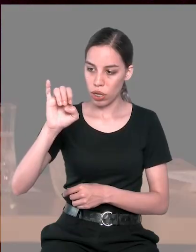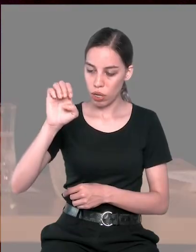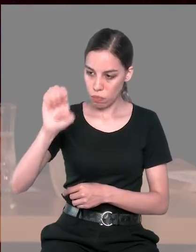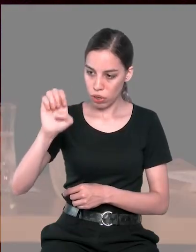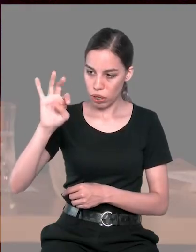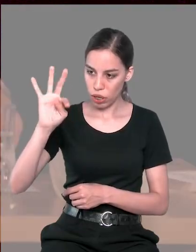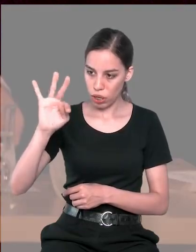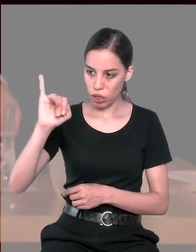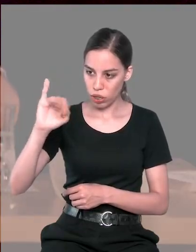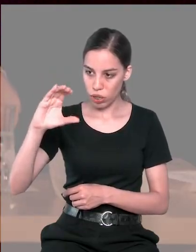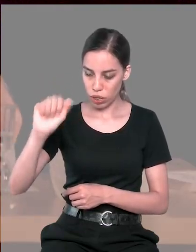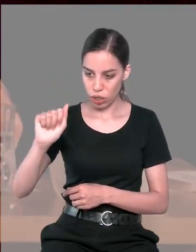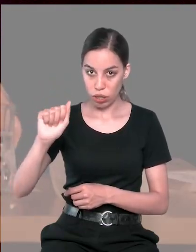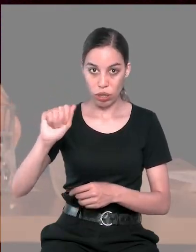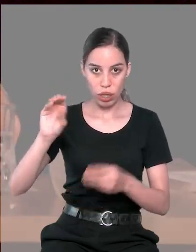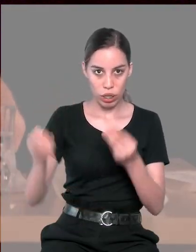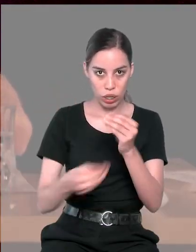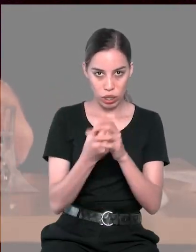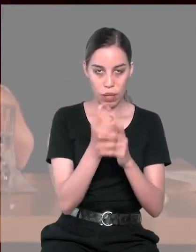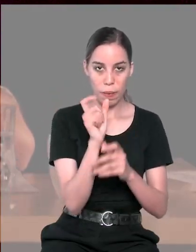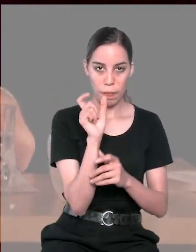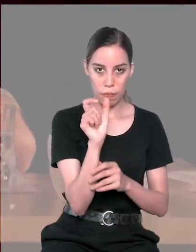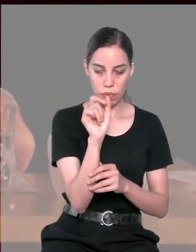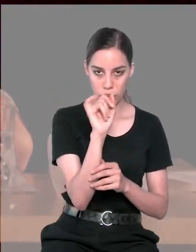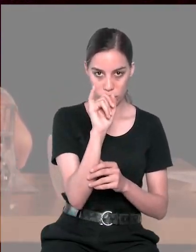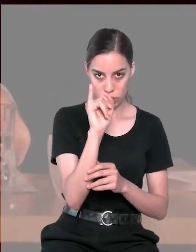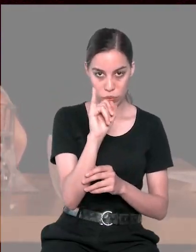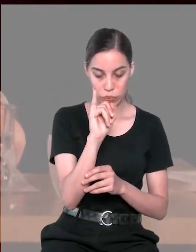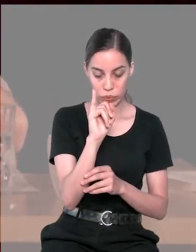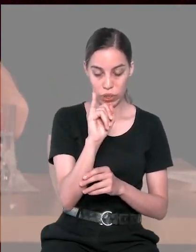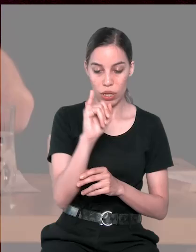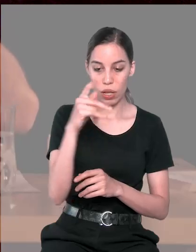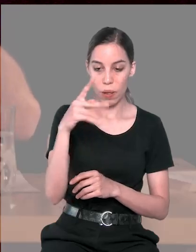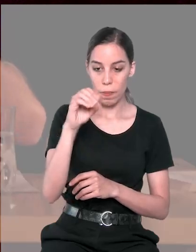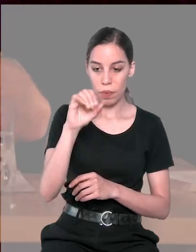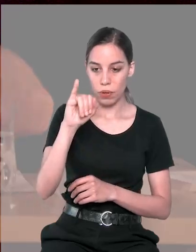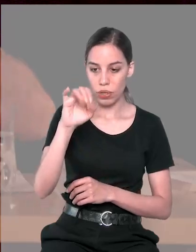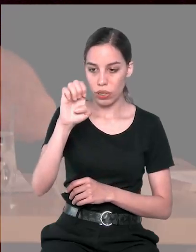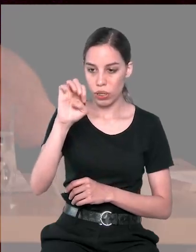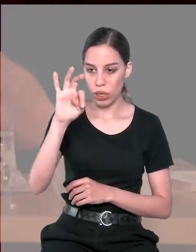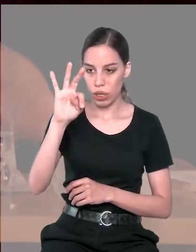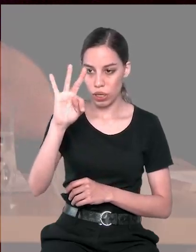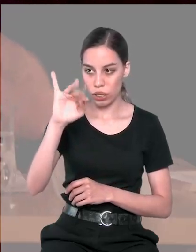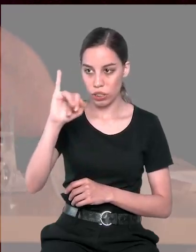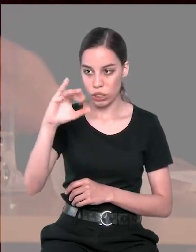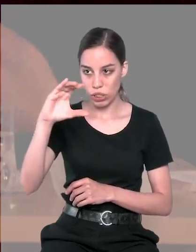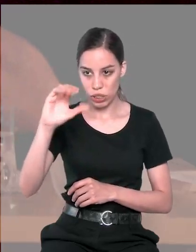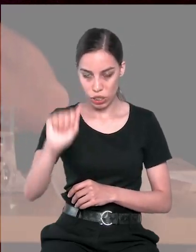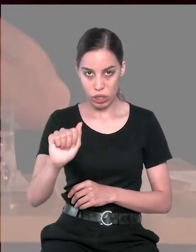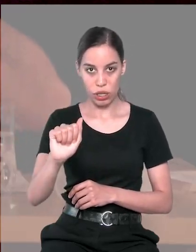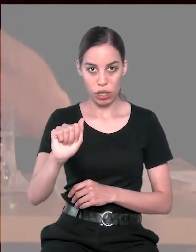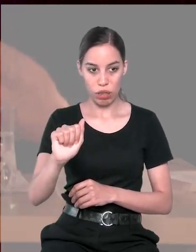poiética. Com isso, ele retoma o sentido da raiz de poien, da raiz da